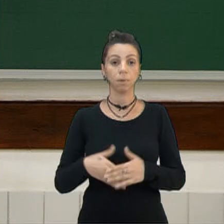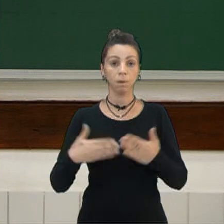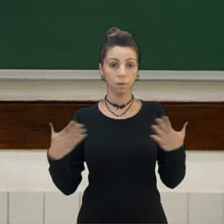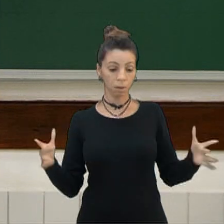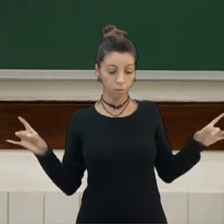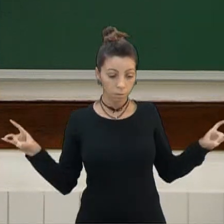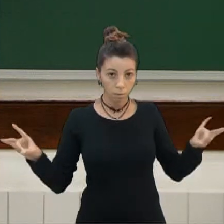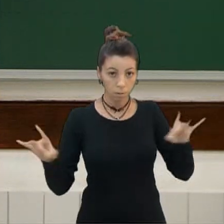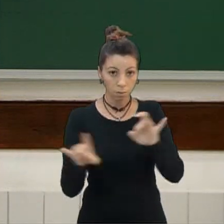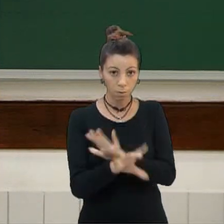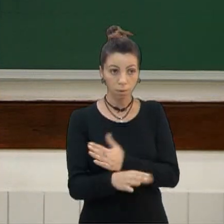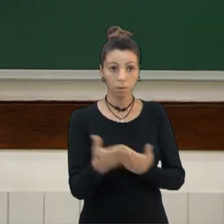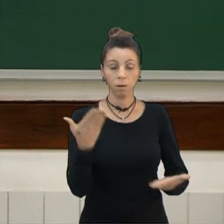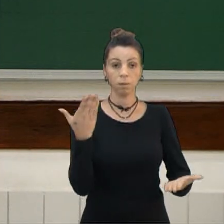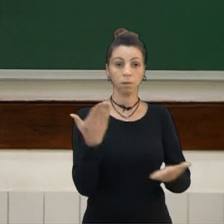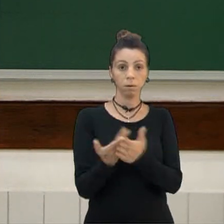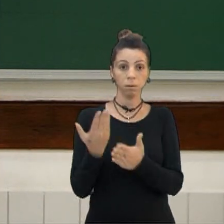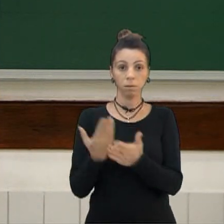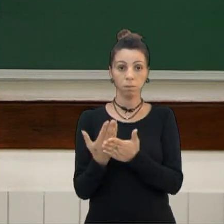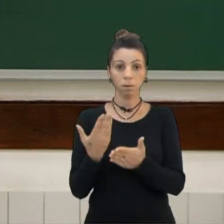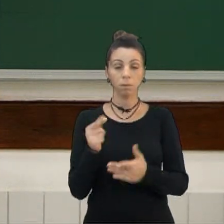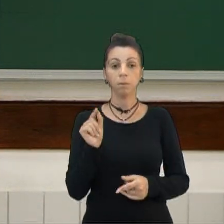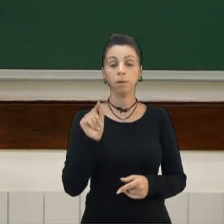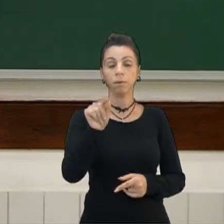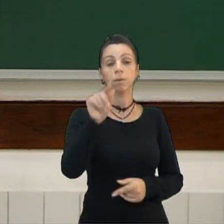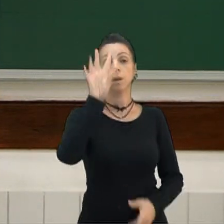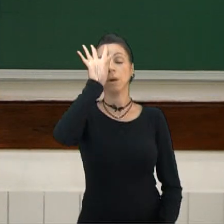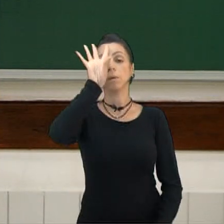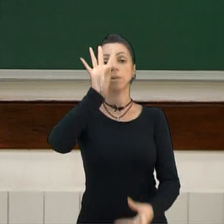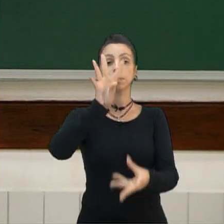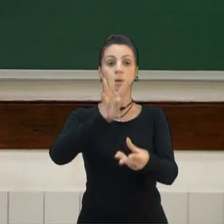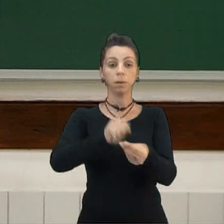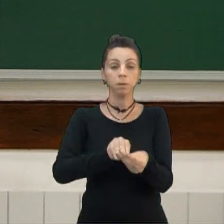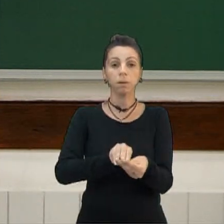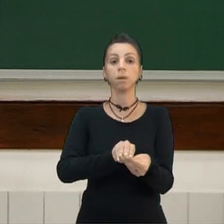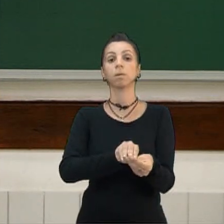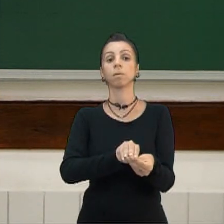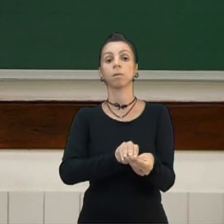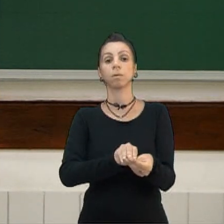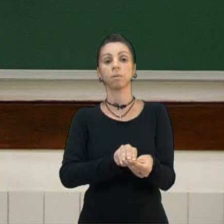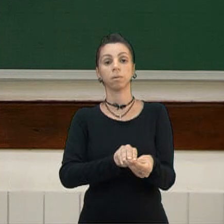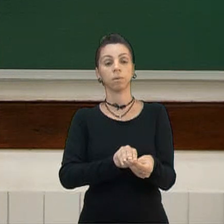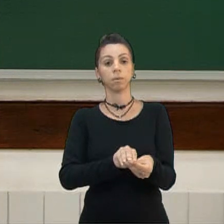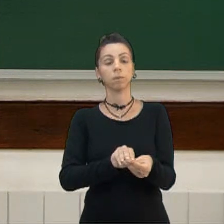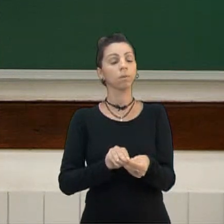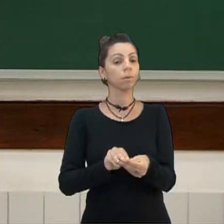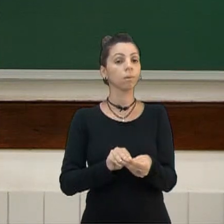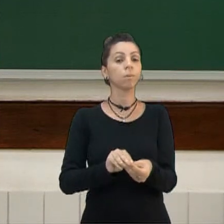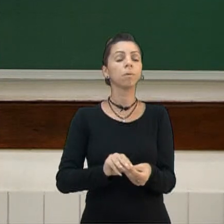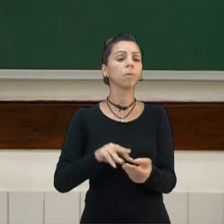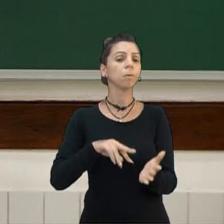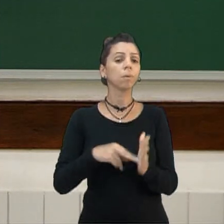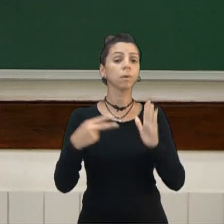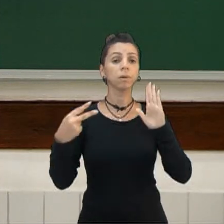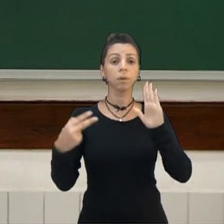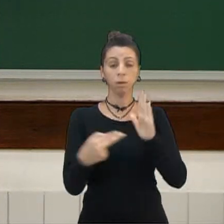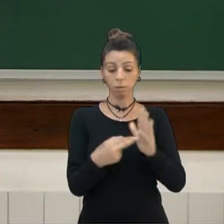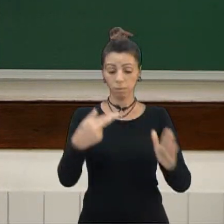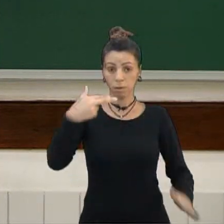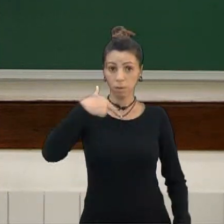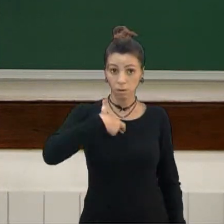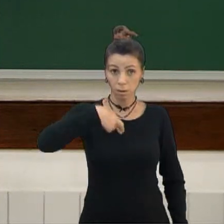encerramos essa aula, para que vocês possam entender um pouco mais, né, sobre o que seria a